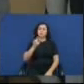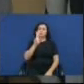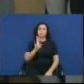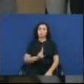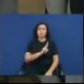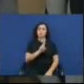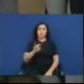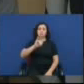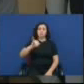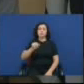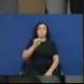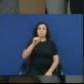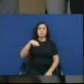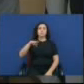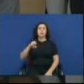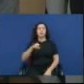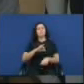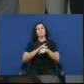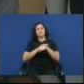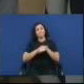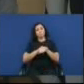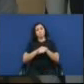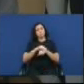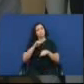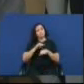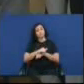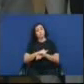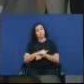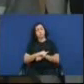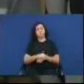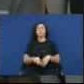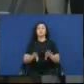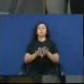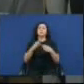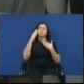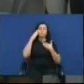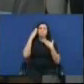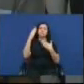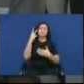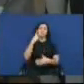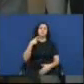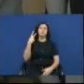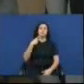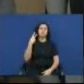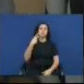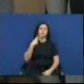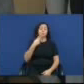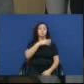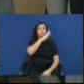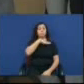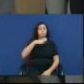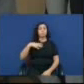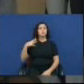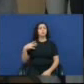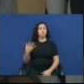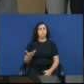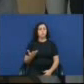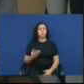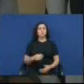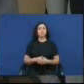é de conhecimento de todos. E agradecemos em especial ao nobre vereador senhor Aloísio de